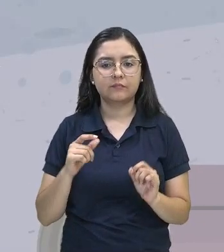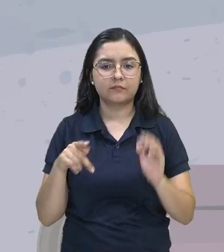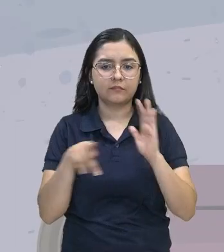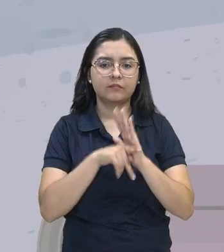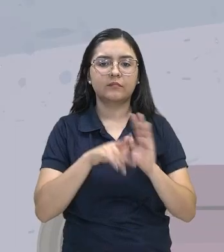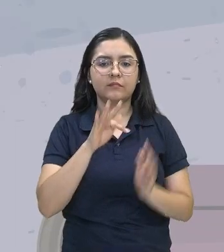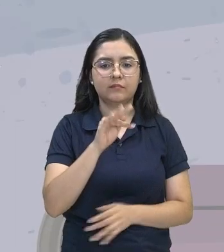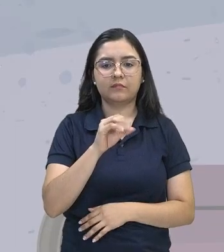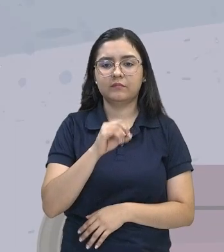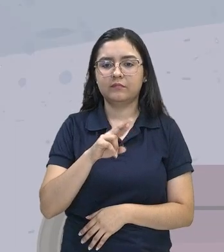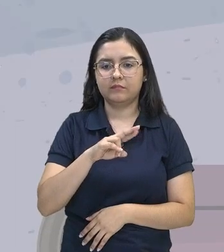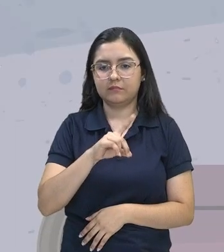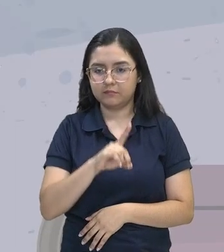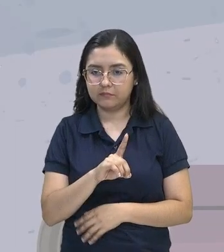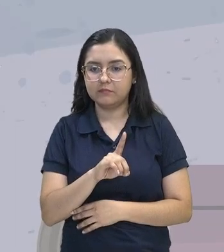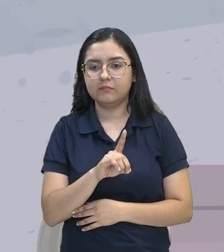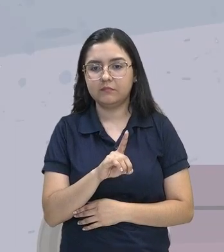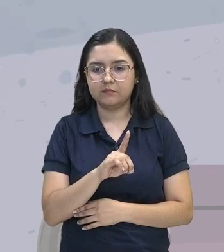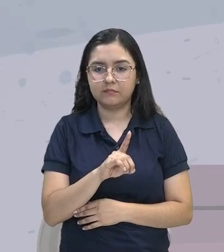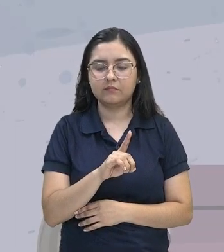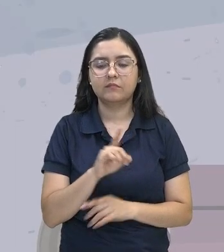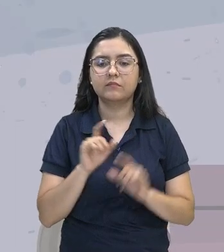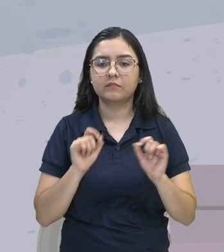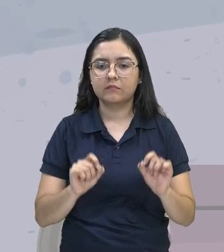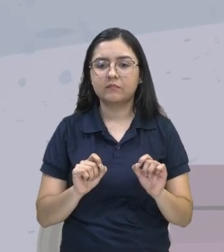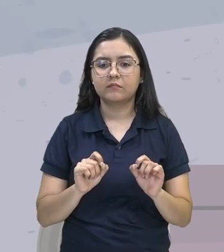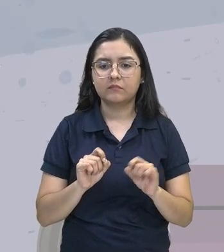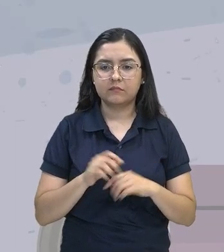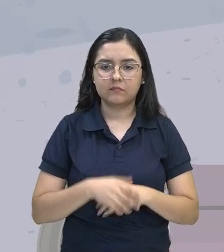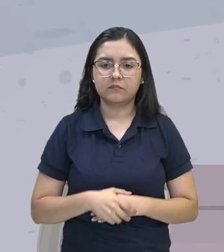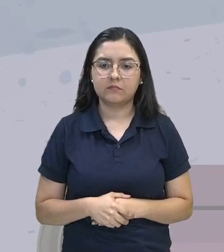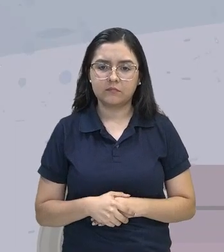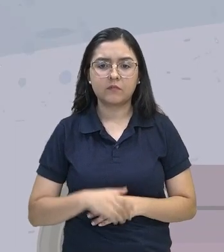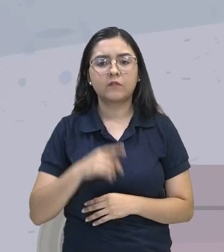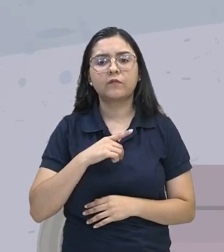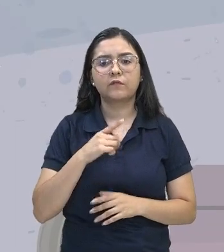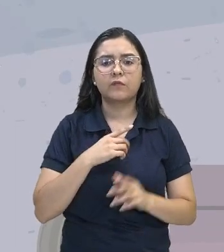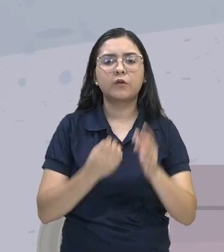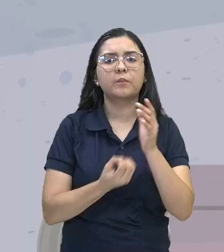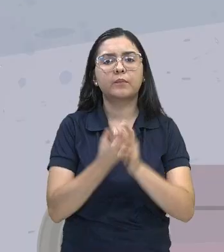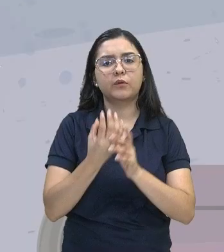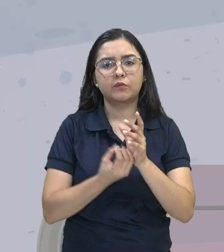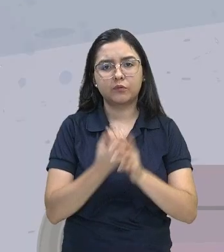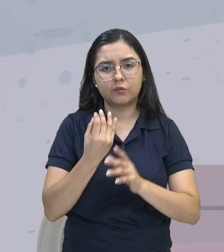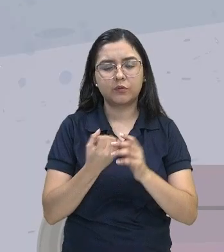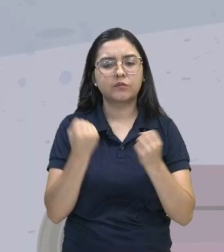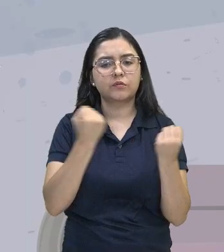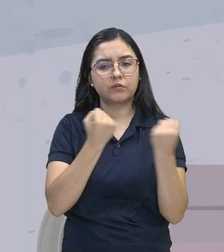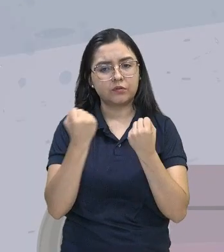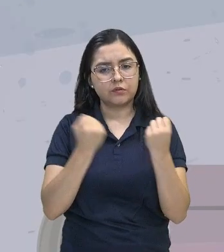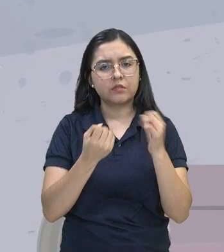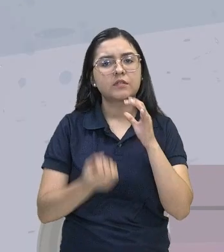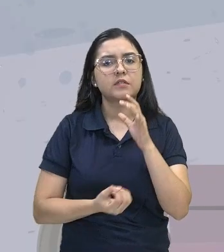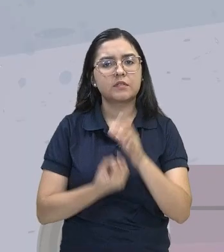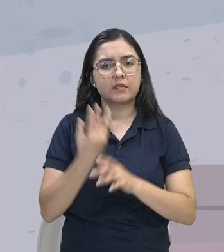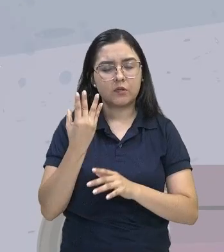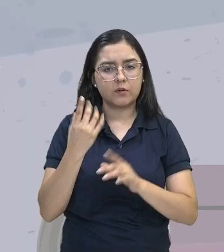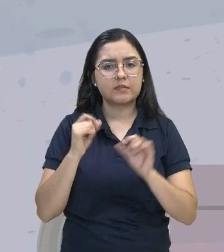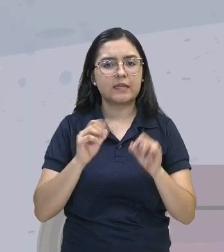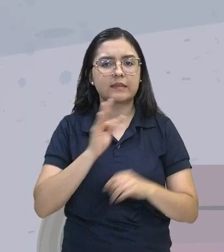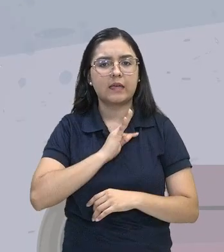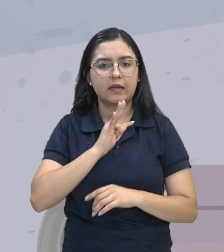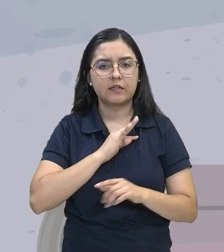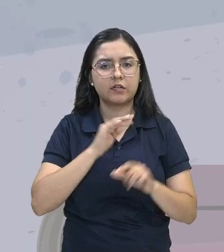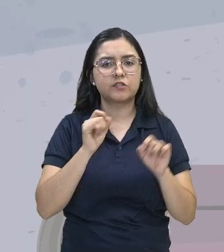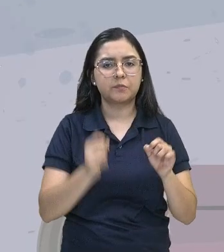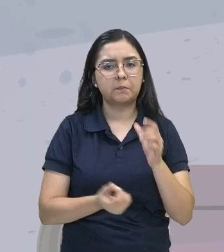Ford, que foi um produtor ali de automóveis que desenvolveu essa técnica de produção, essa